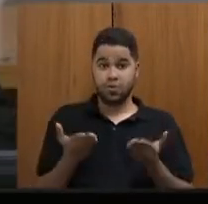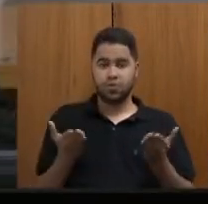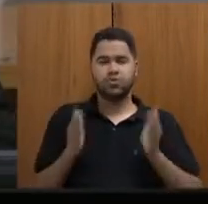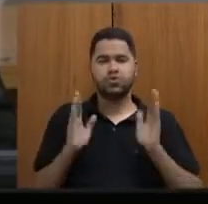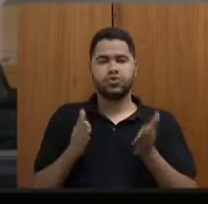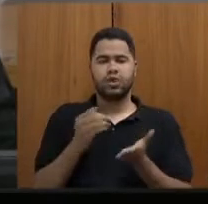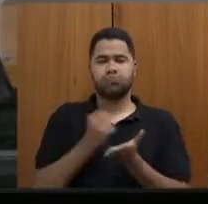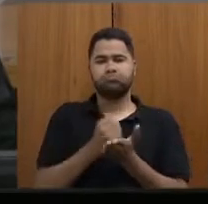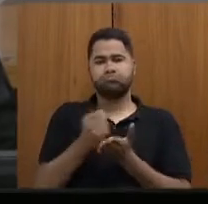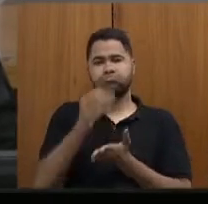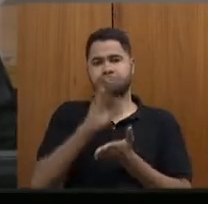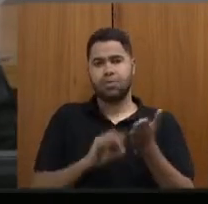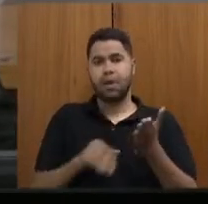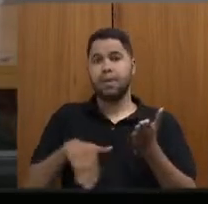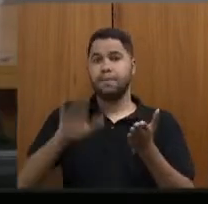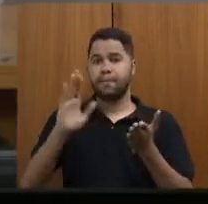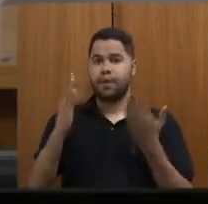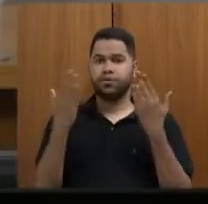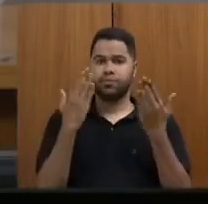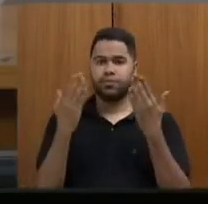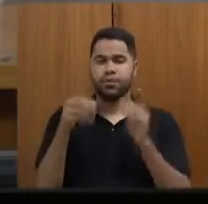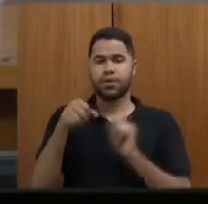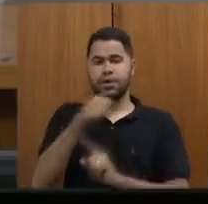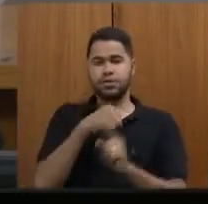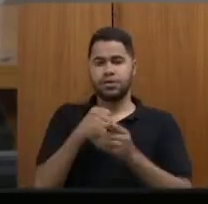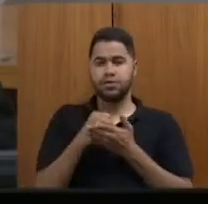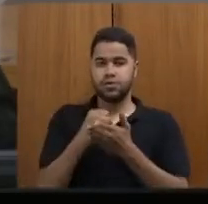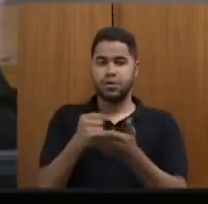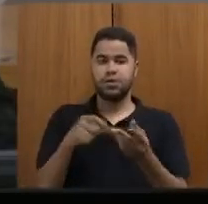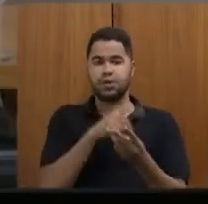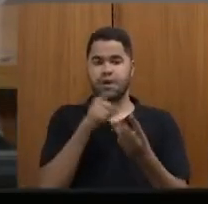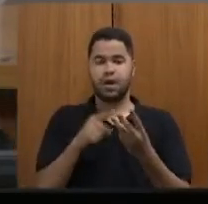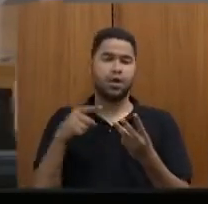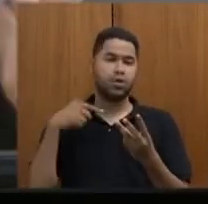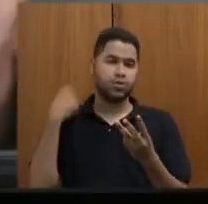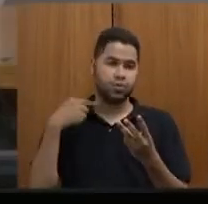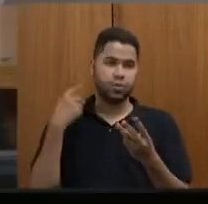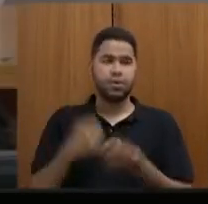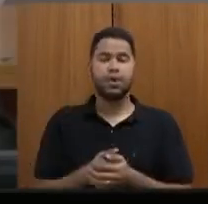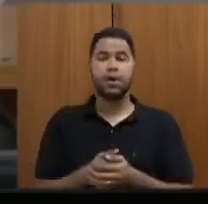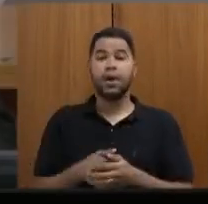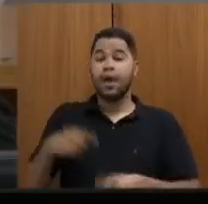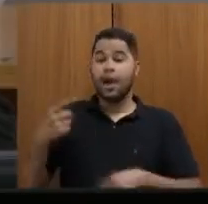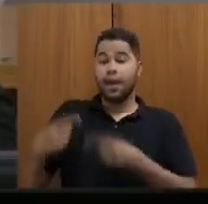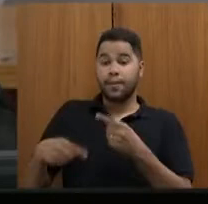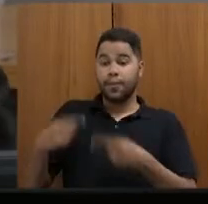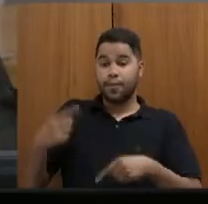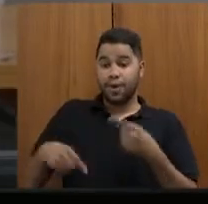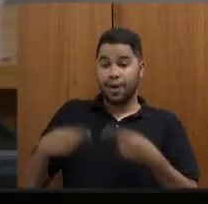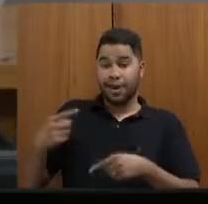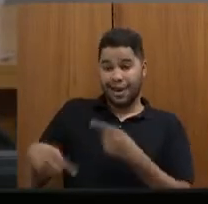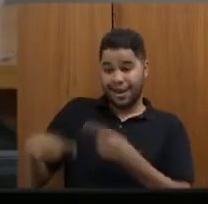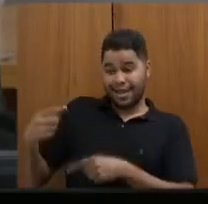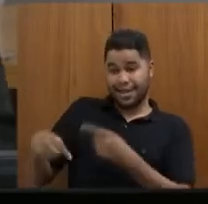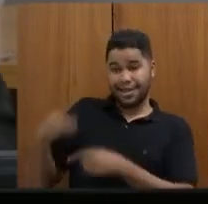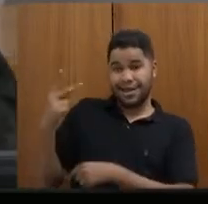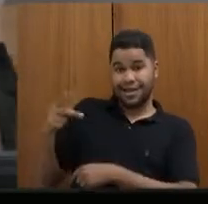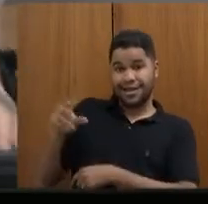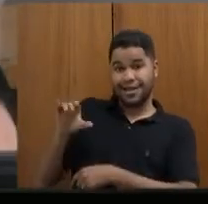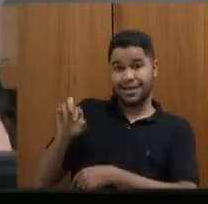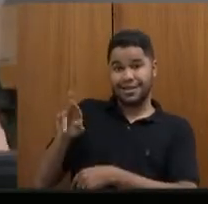viemos contratando mais psicólogos, assistentes e advogados. Quanto à política do Cerna, o Cerna ele